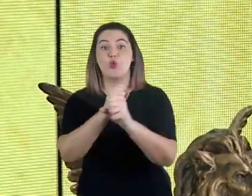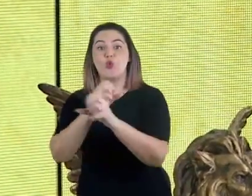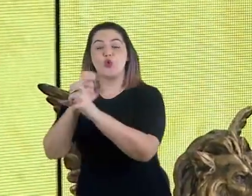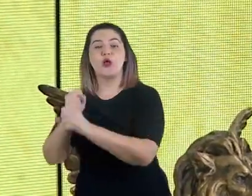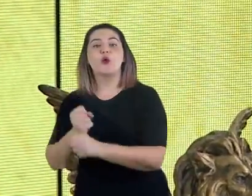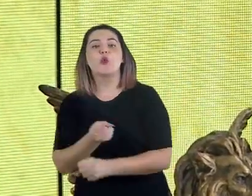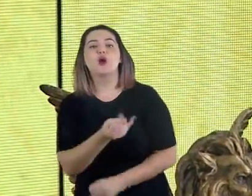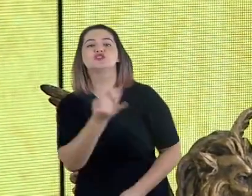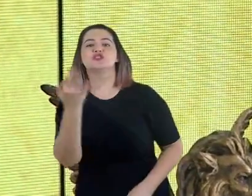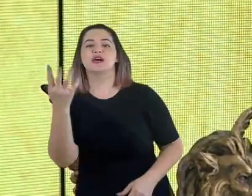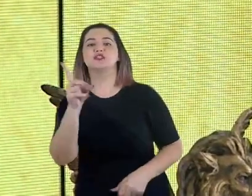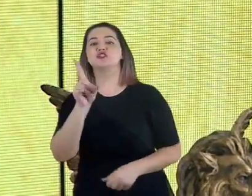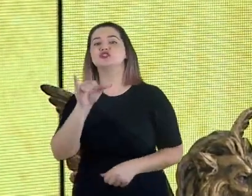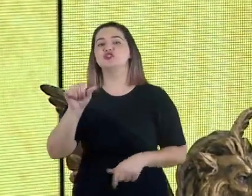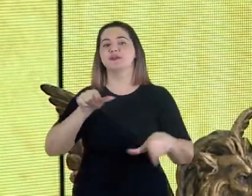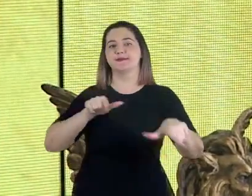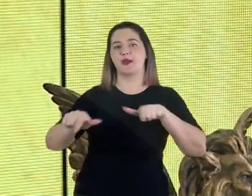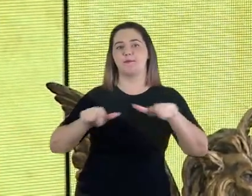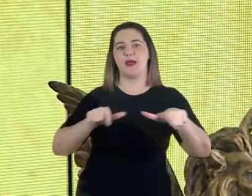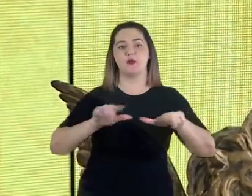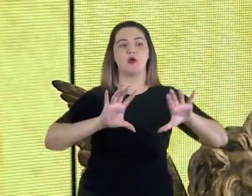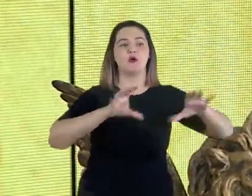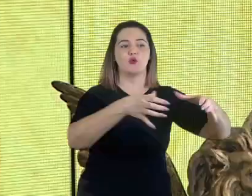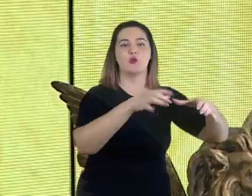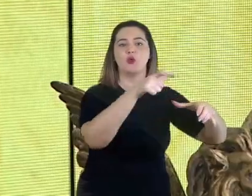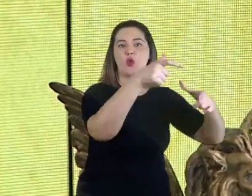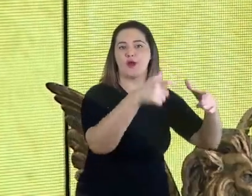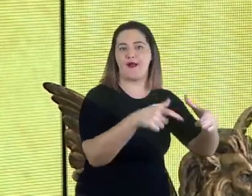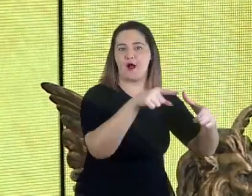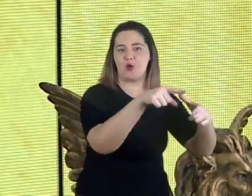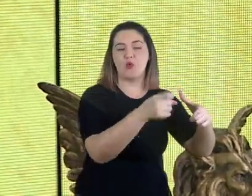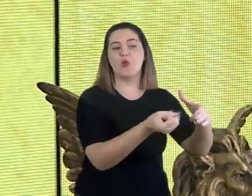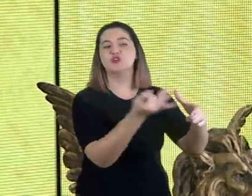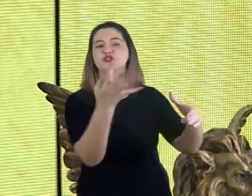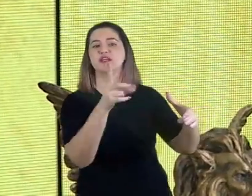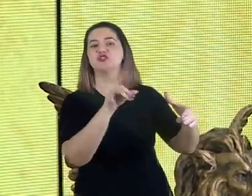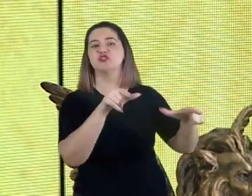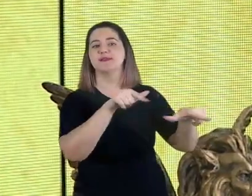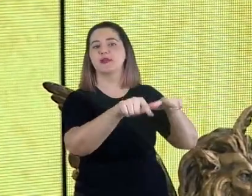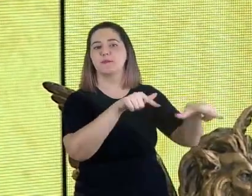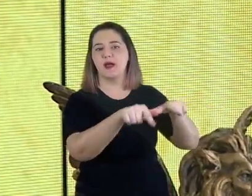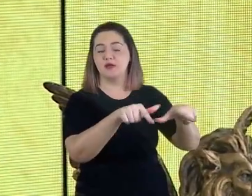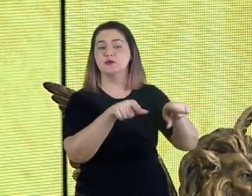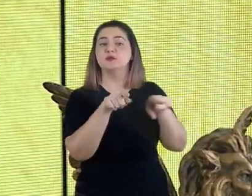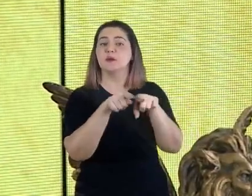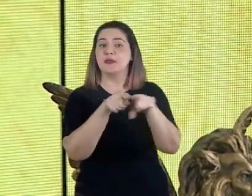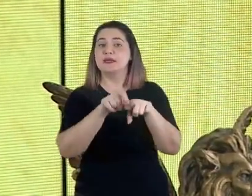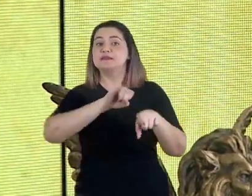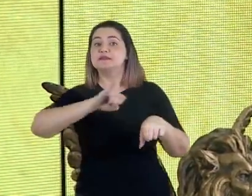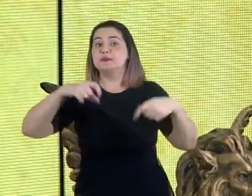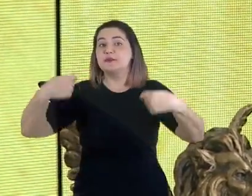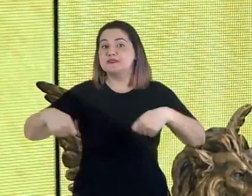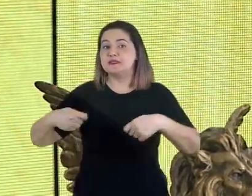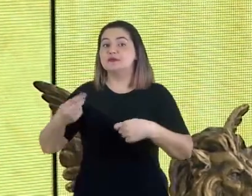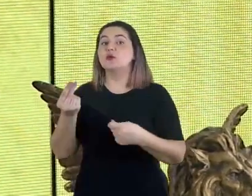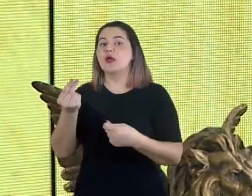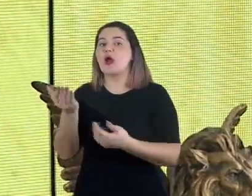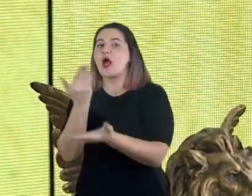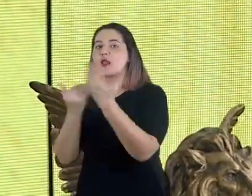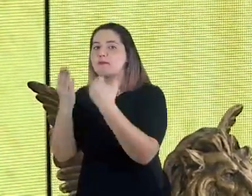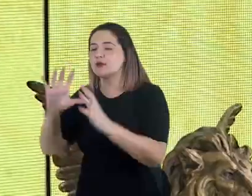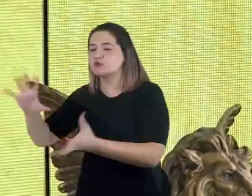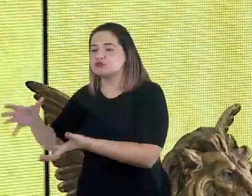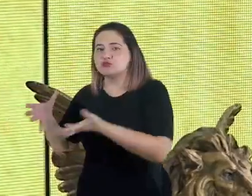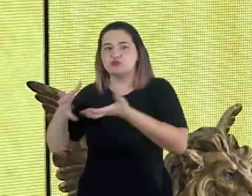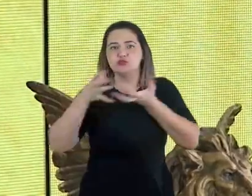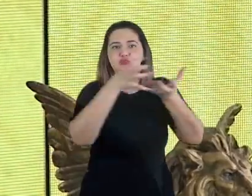de trabalho atribuídos a cada local e a conseguinte necessidade de envio de alimentos por vários períodos